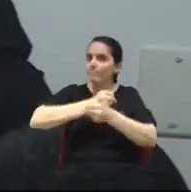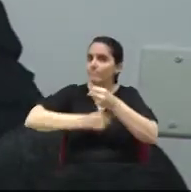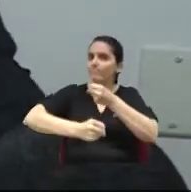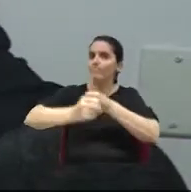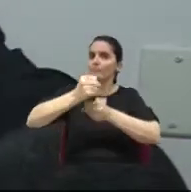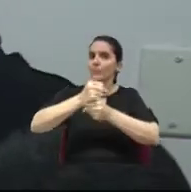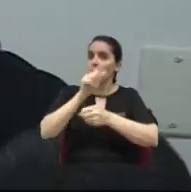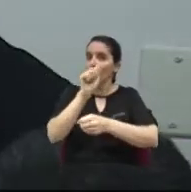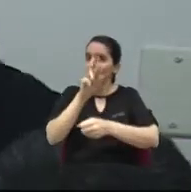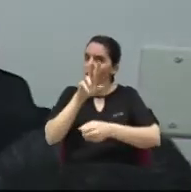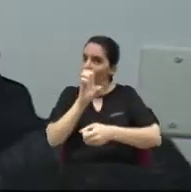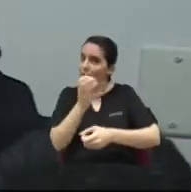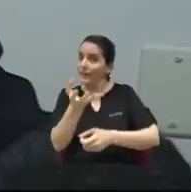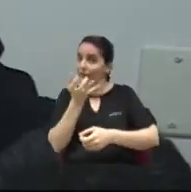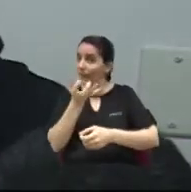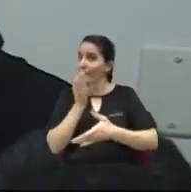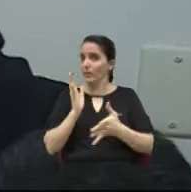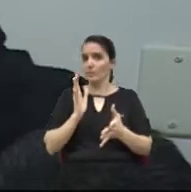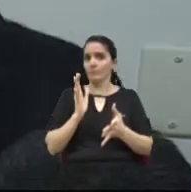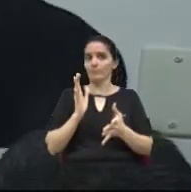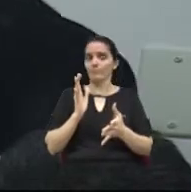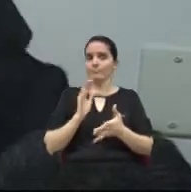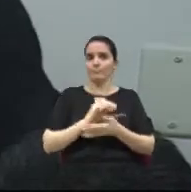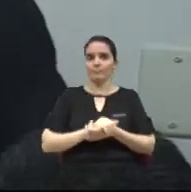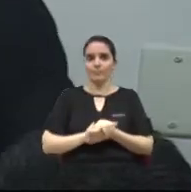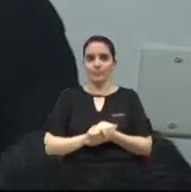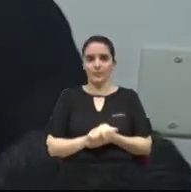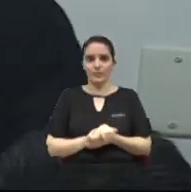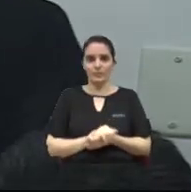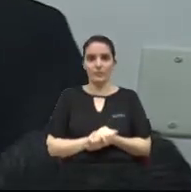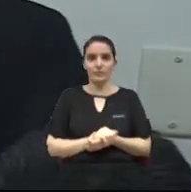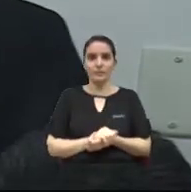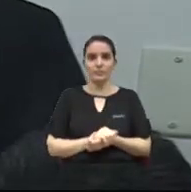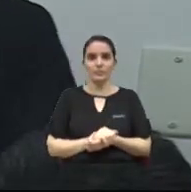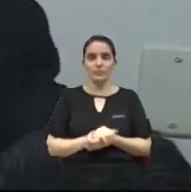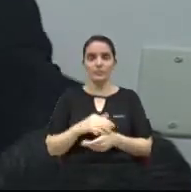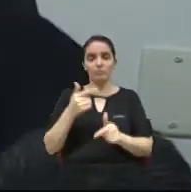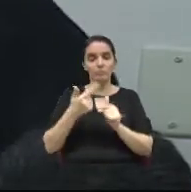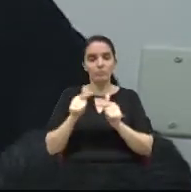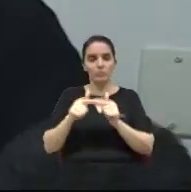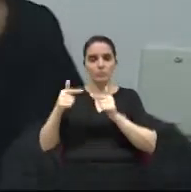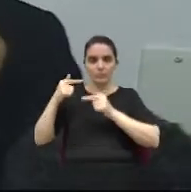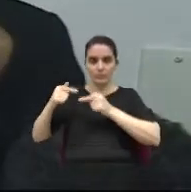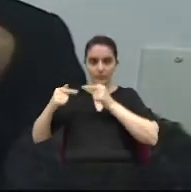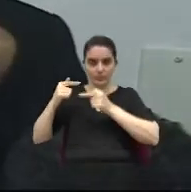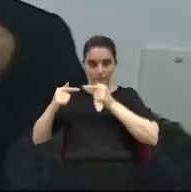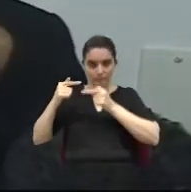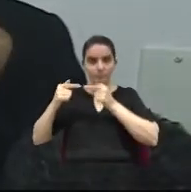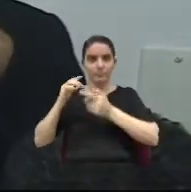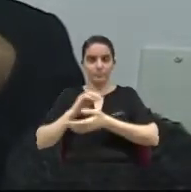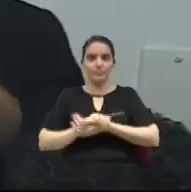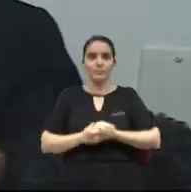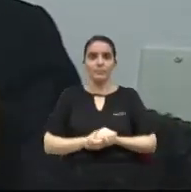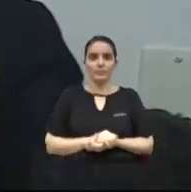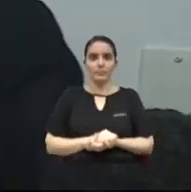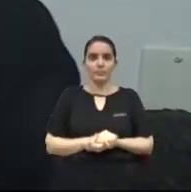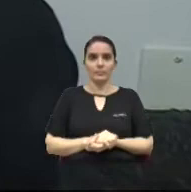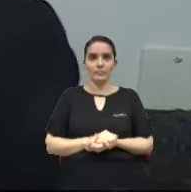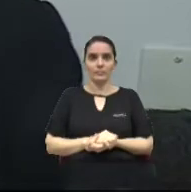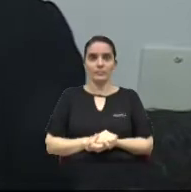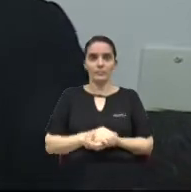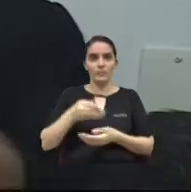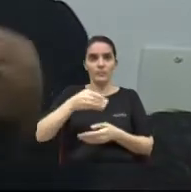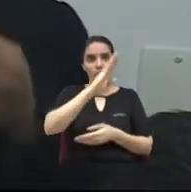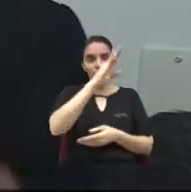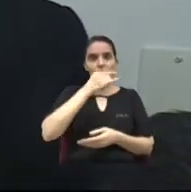de 15, 16. É uma questão política, e que a turma que estava tentando levar para lá, para